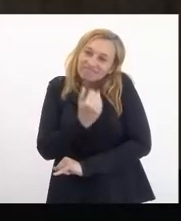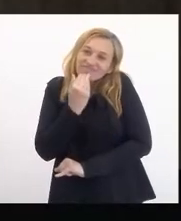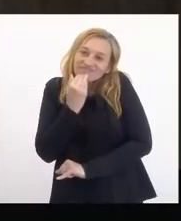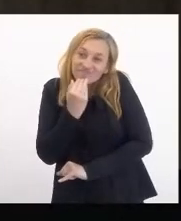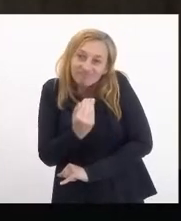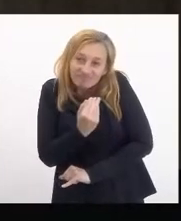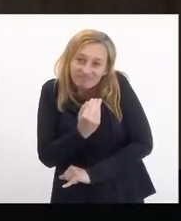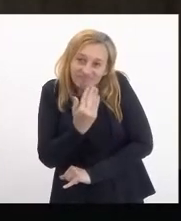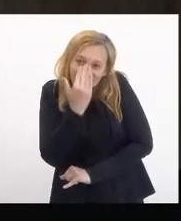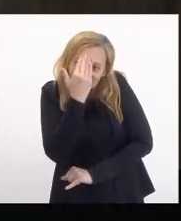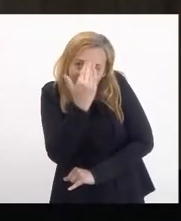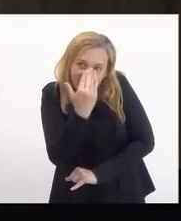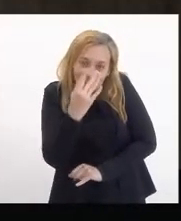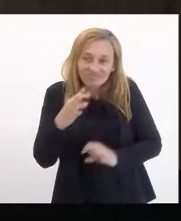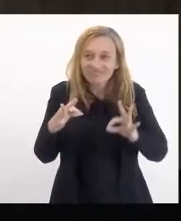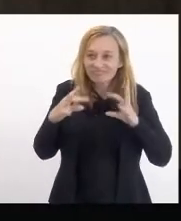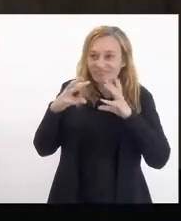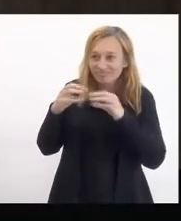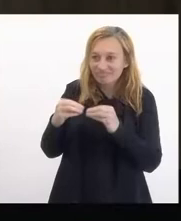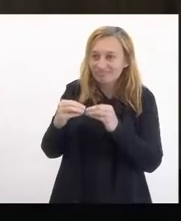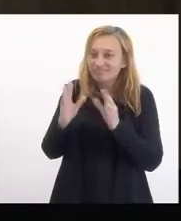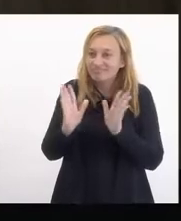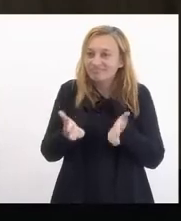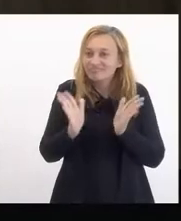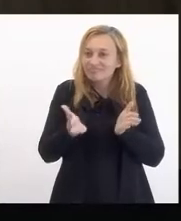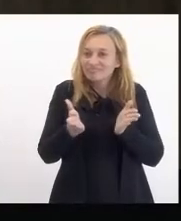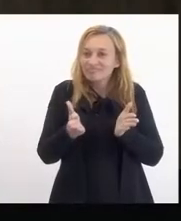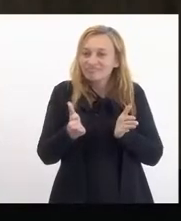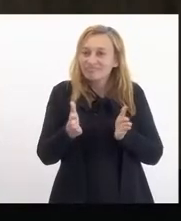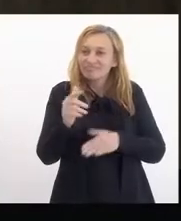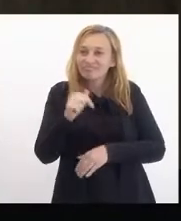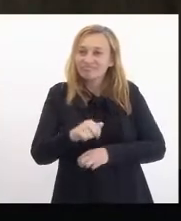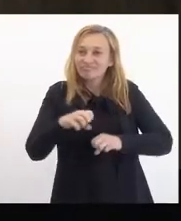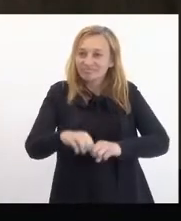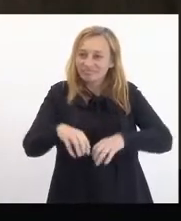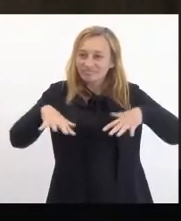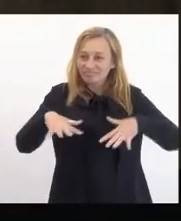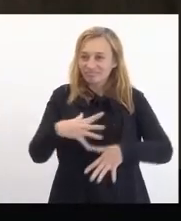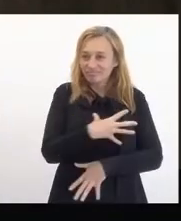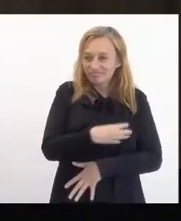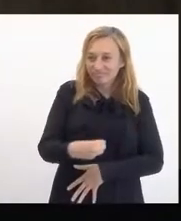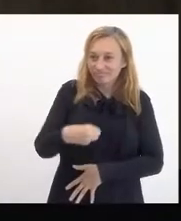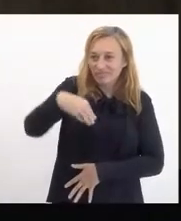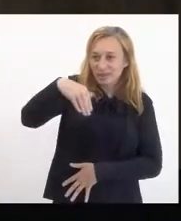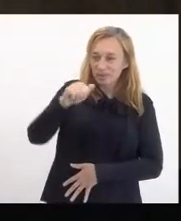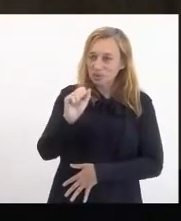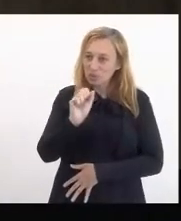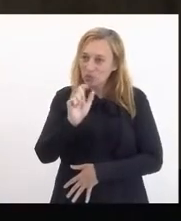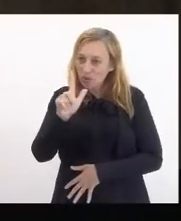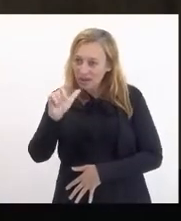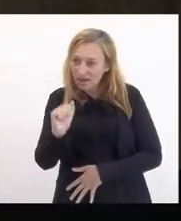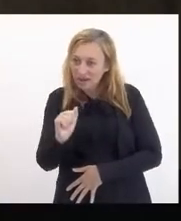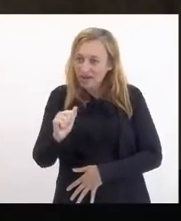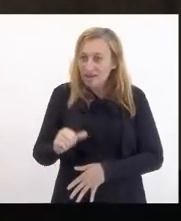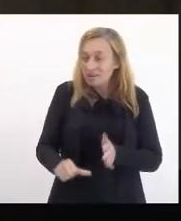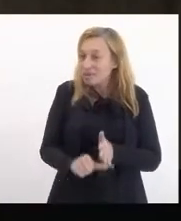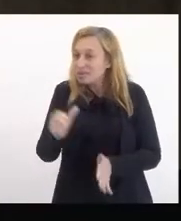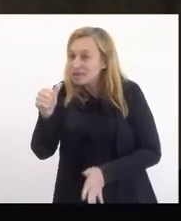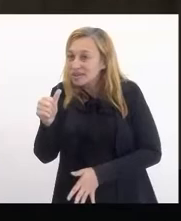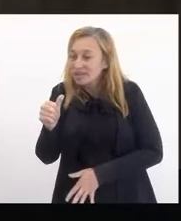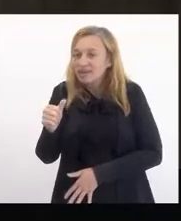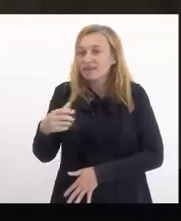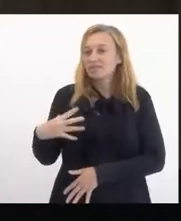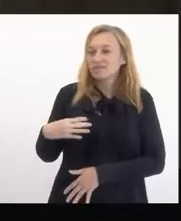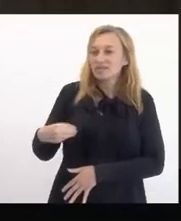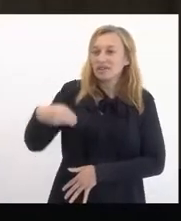de muito obrigado por tudo. Hoje eu estou aqui no plenário com a minha filha Manuela, é a primeira vez, minha